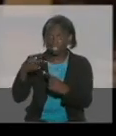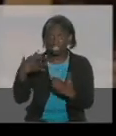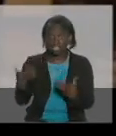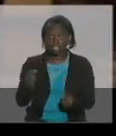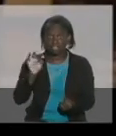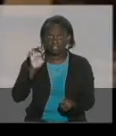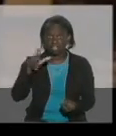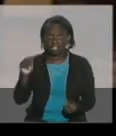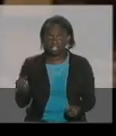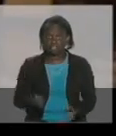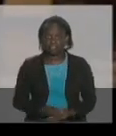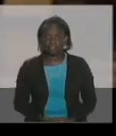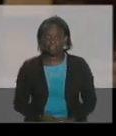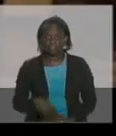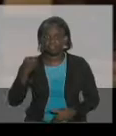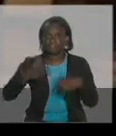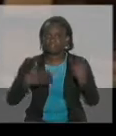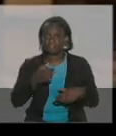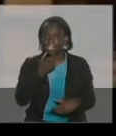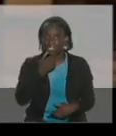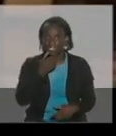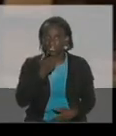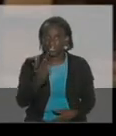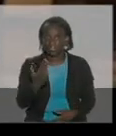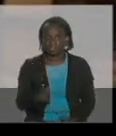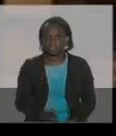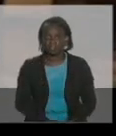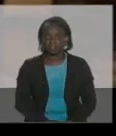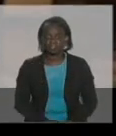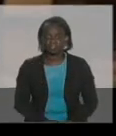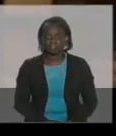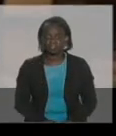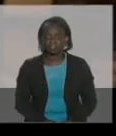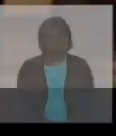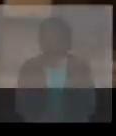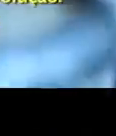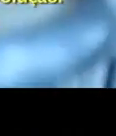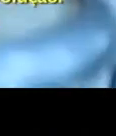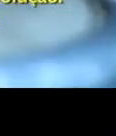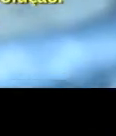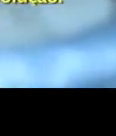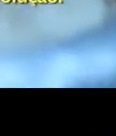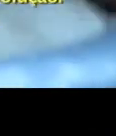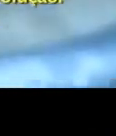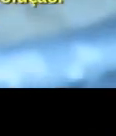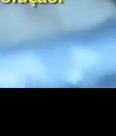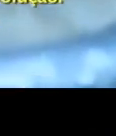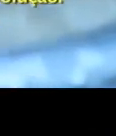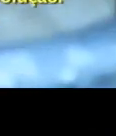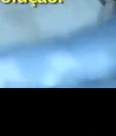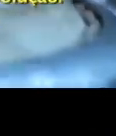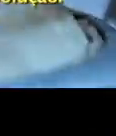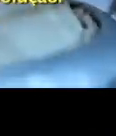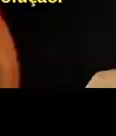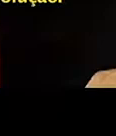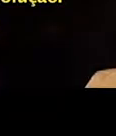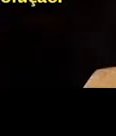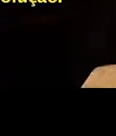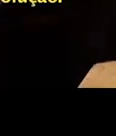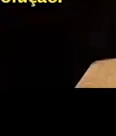havia militares, oficiais, até generais que estavam de acordo com o Fela. I have to say to them that Afrobeat was created